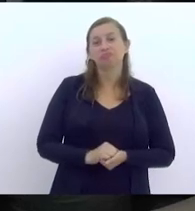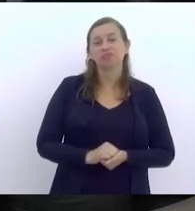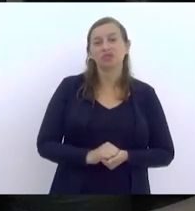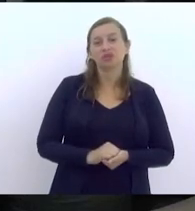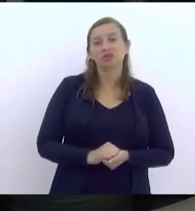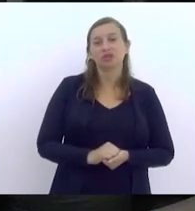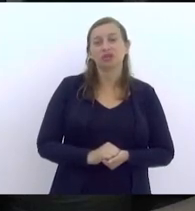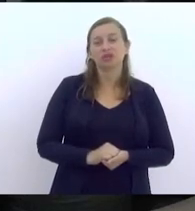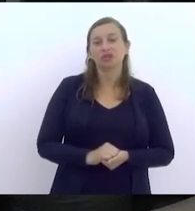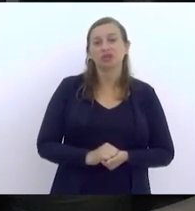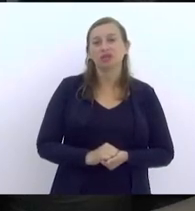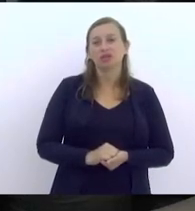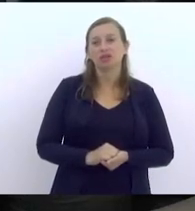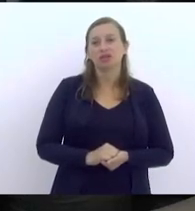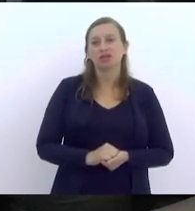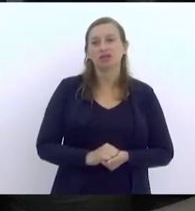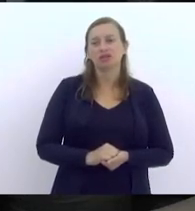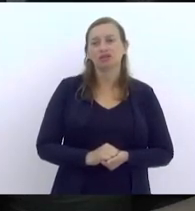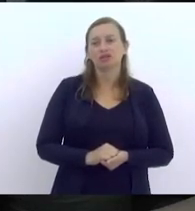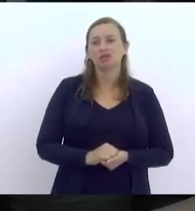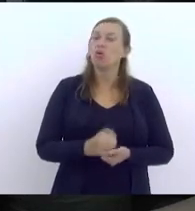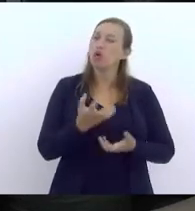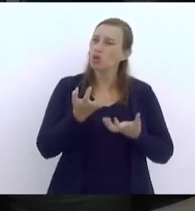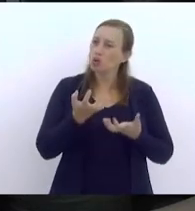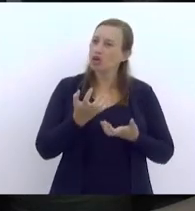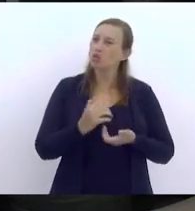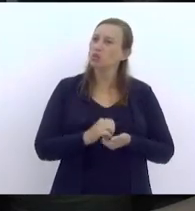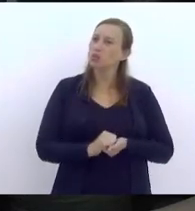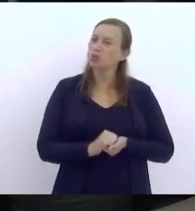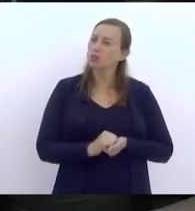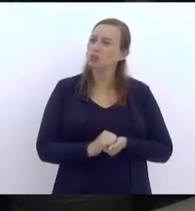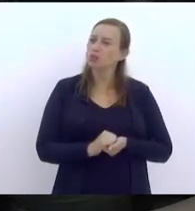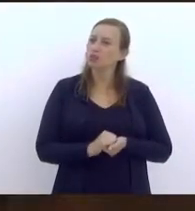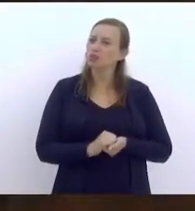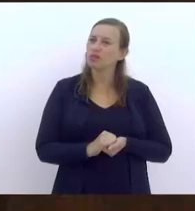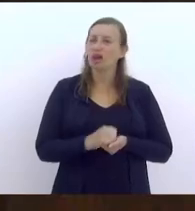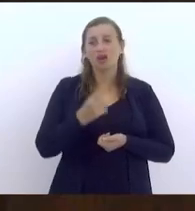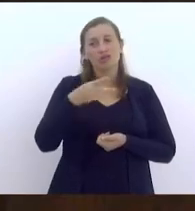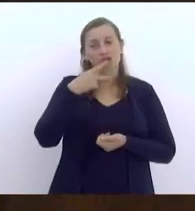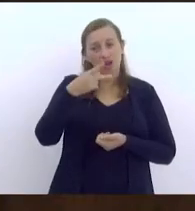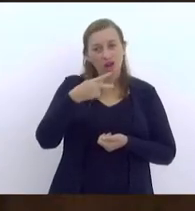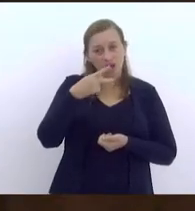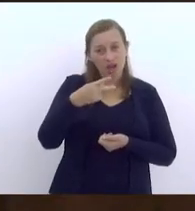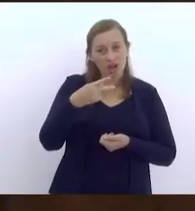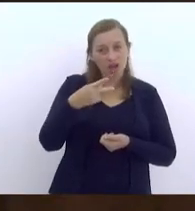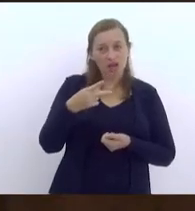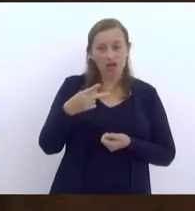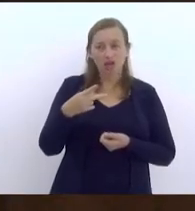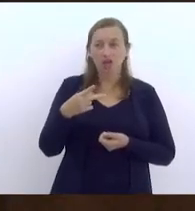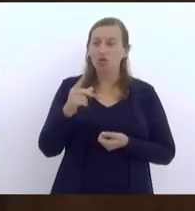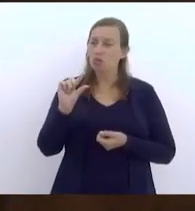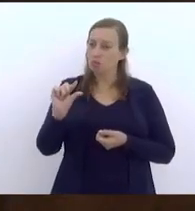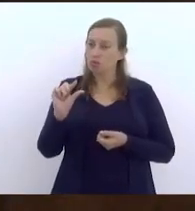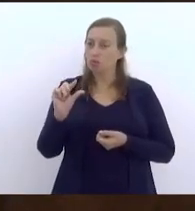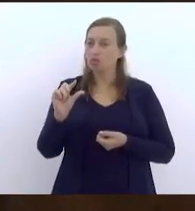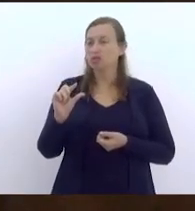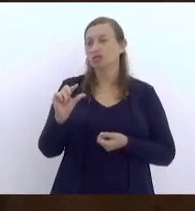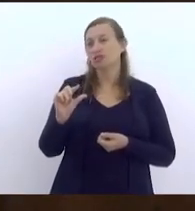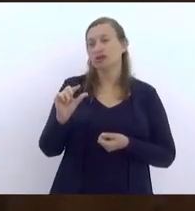que se levanta, e eu quero fazer um pouco das palavras da deputada Verônica as minhas. Veja